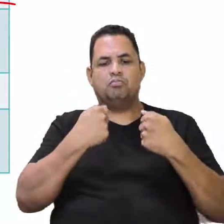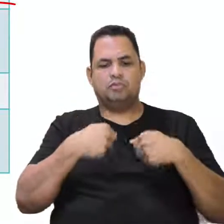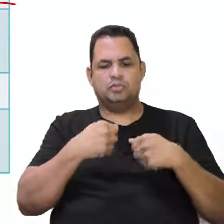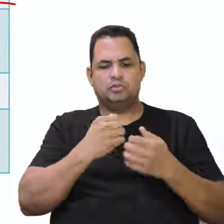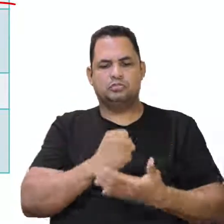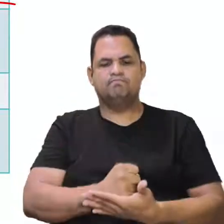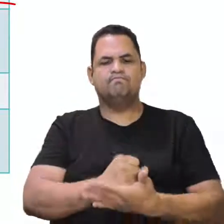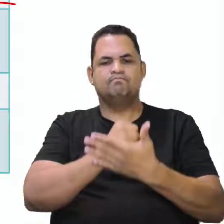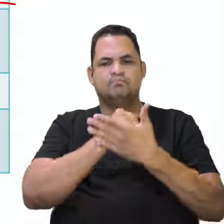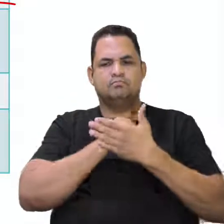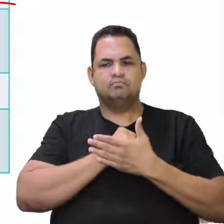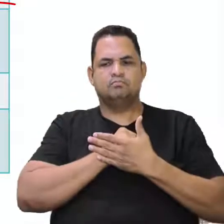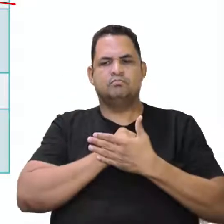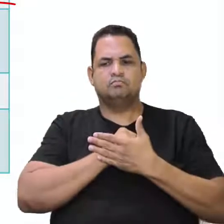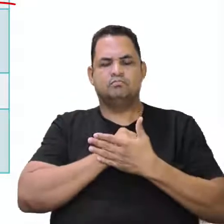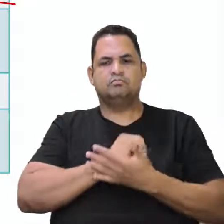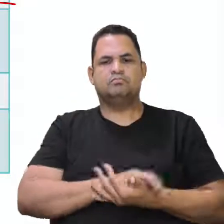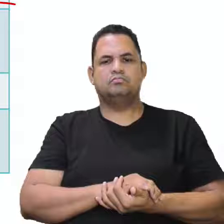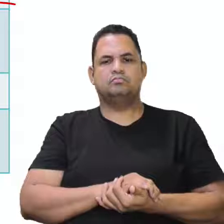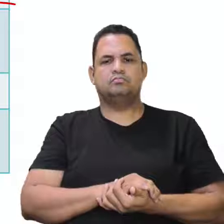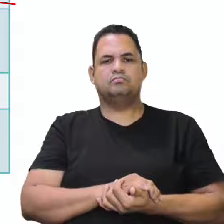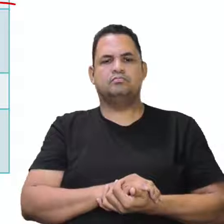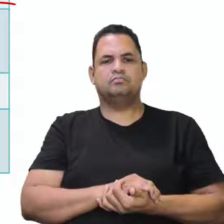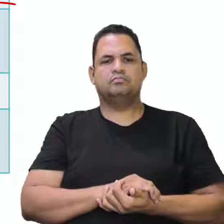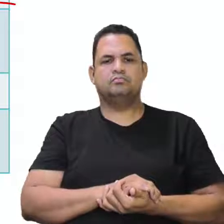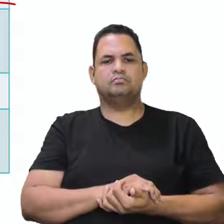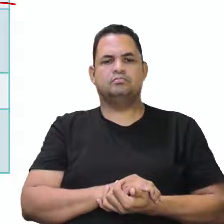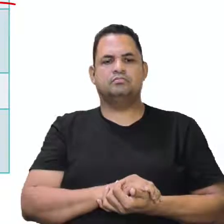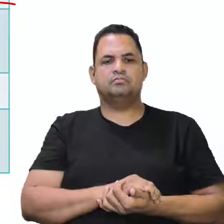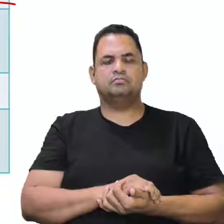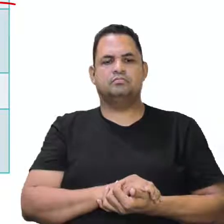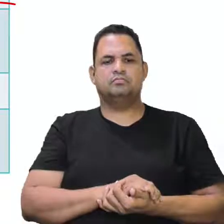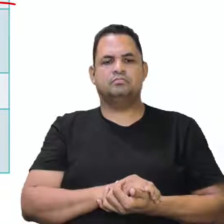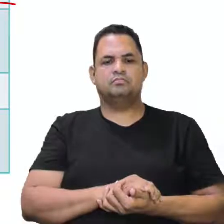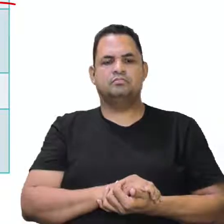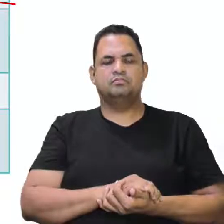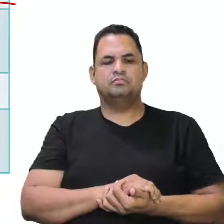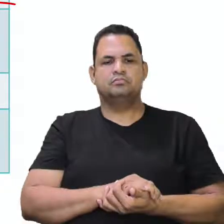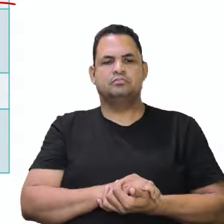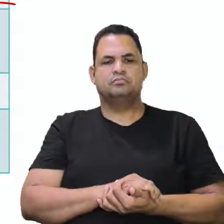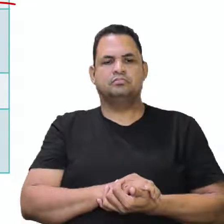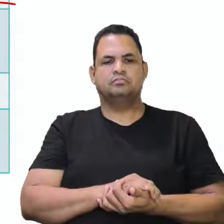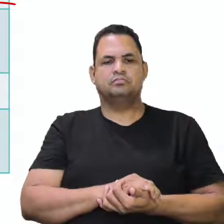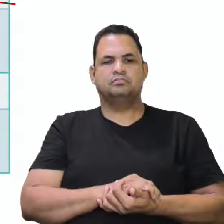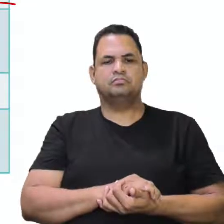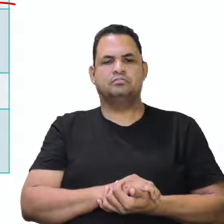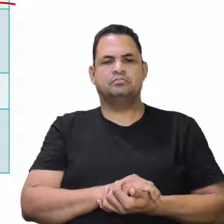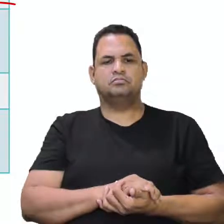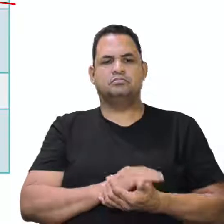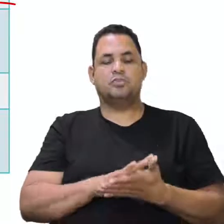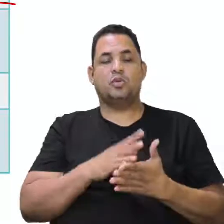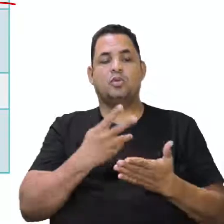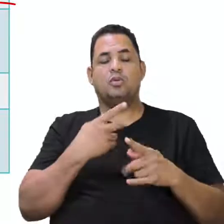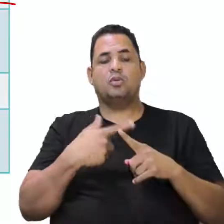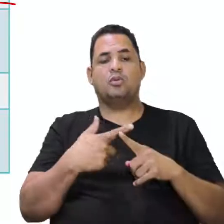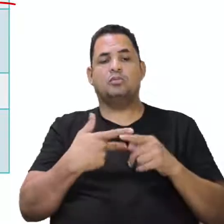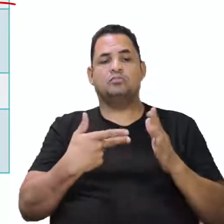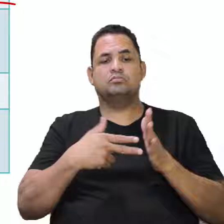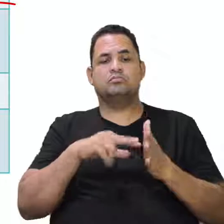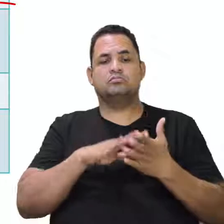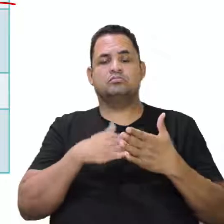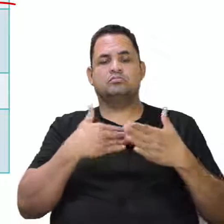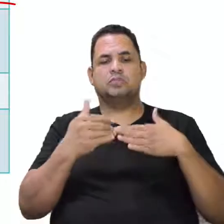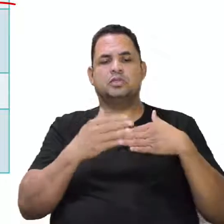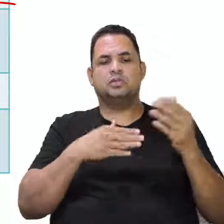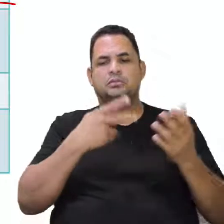ajudar. Anybody can help me. Não somebody can help me. Anybody, porque no sentido aqui, ó, de